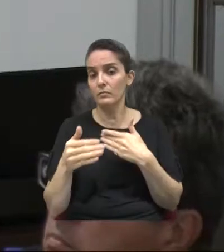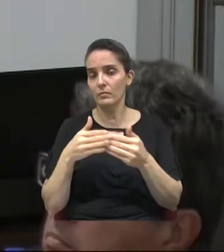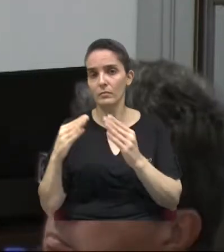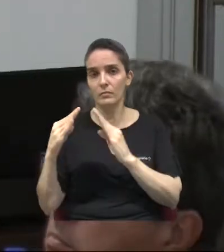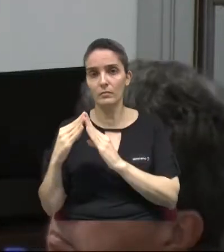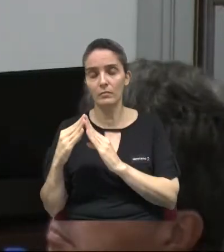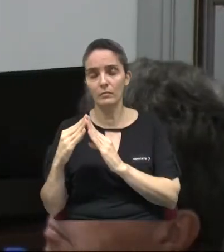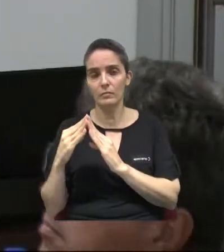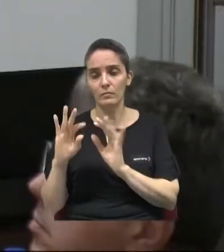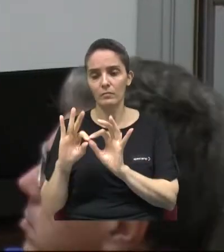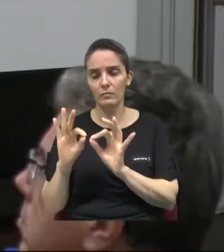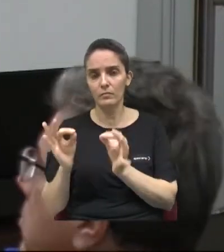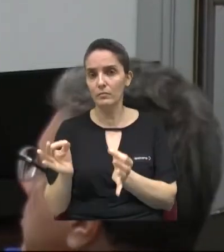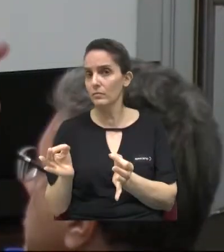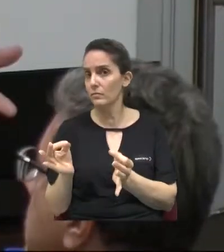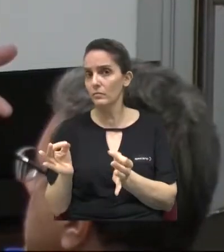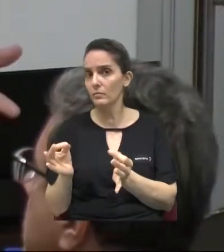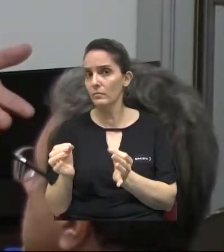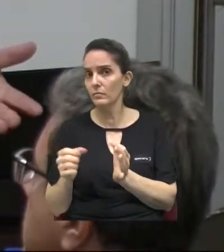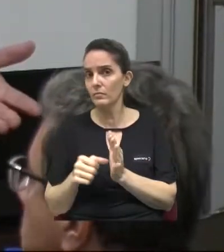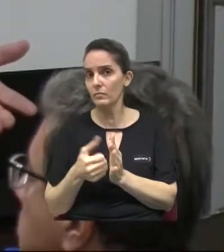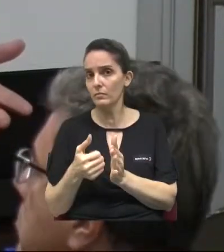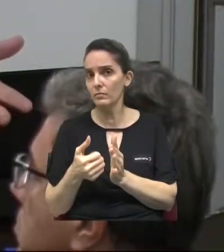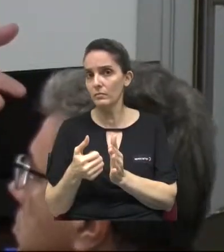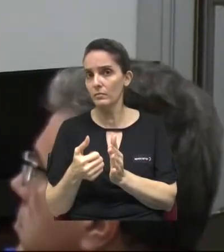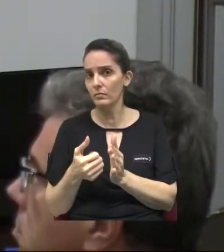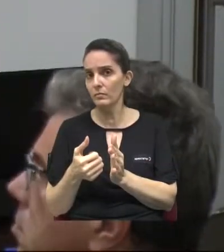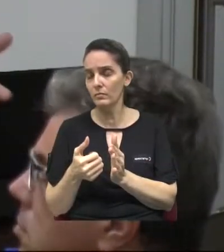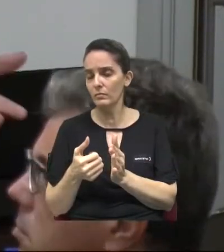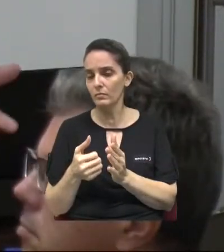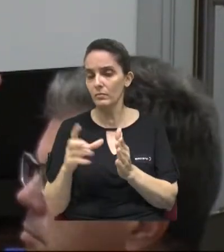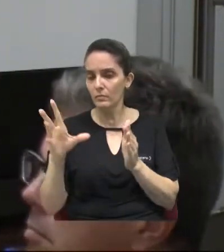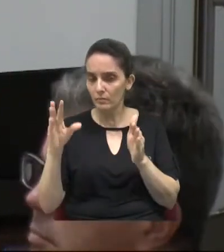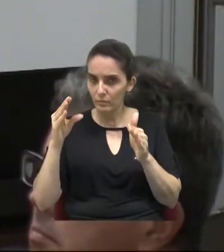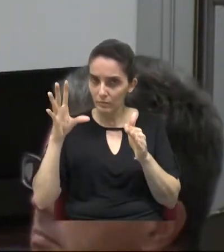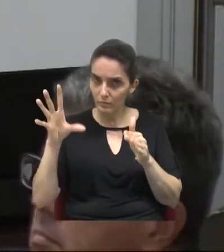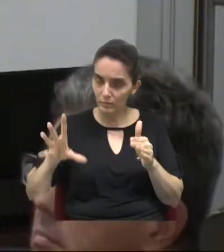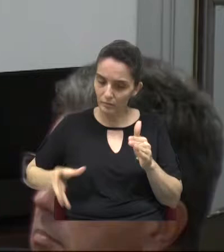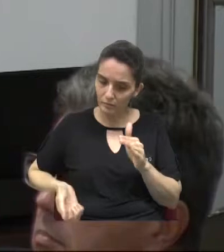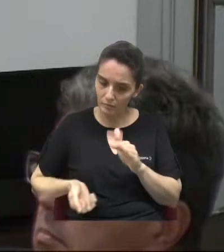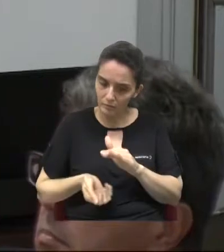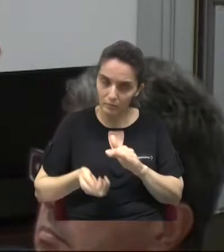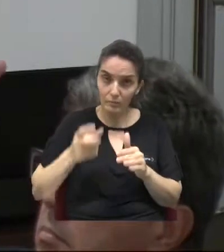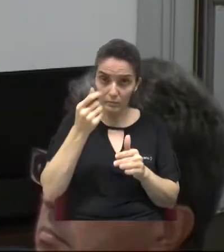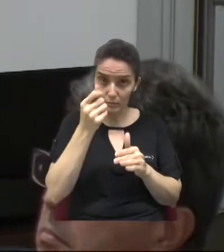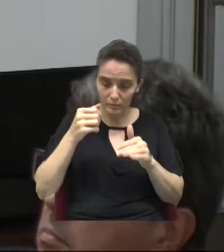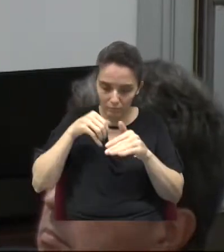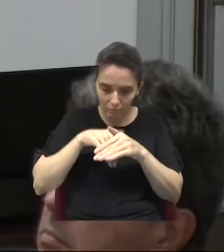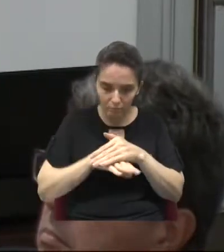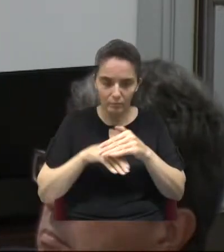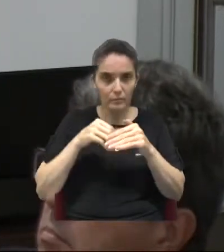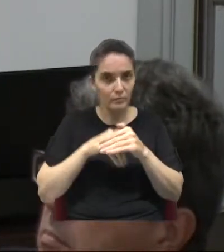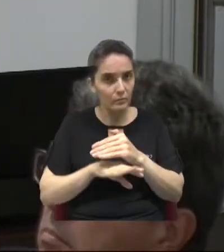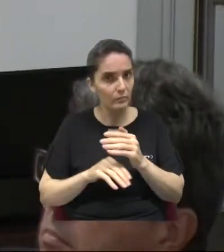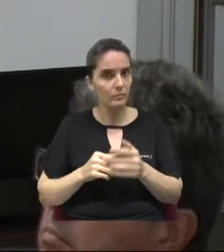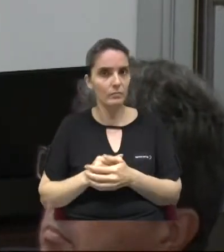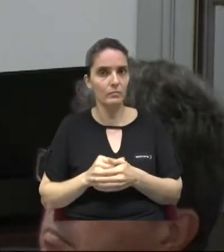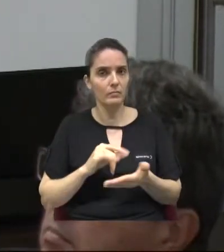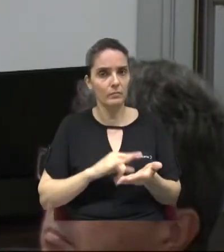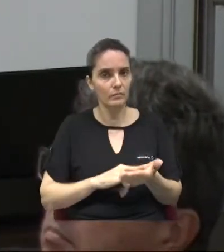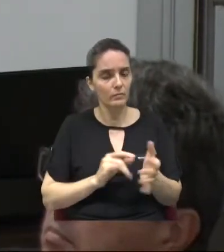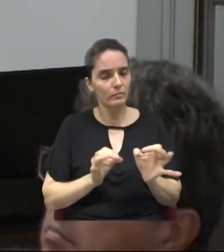pequena que seja, a primeira coisa que faz é cortar gasto, vamos cortar. Aonde dá para cortar, mexer nos